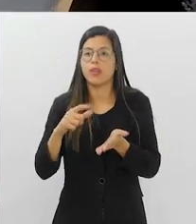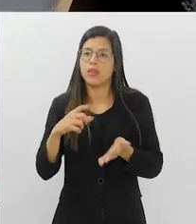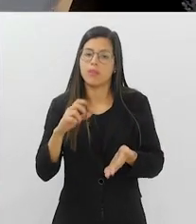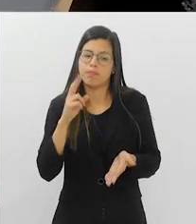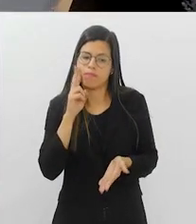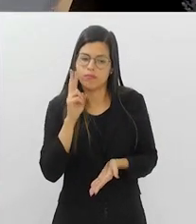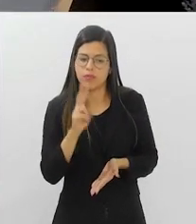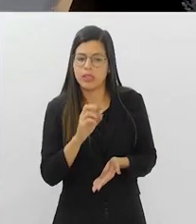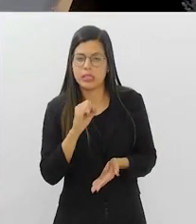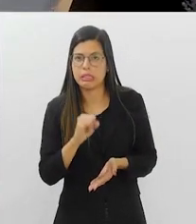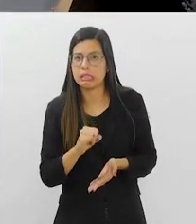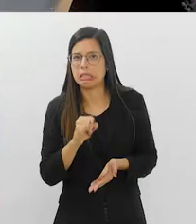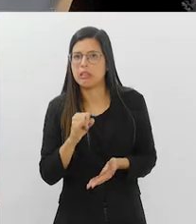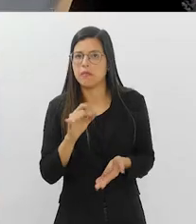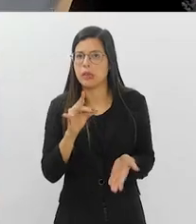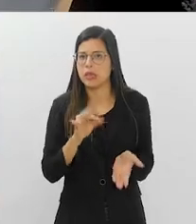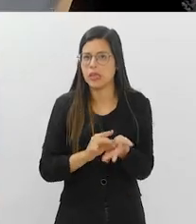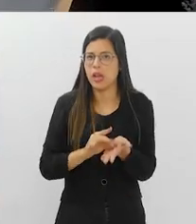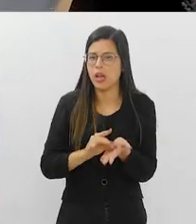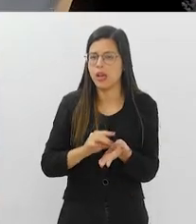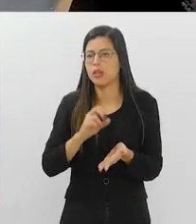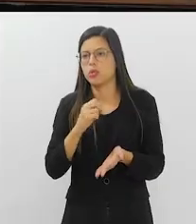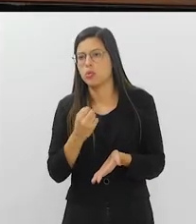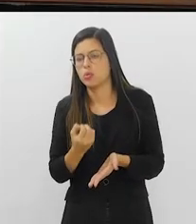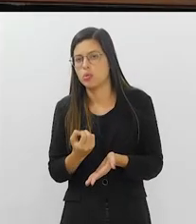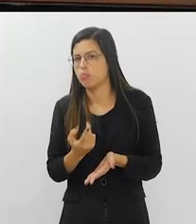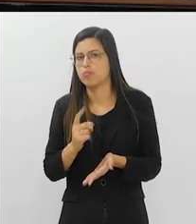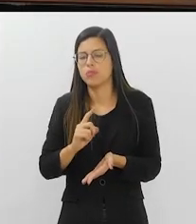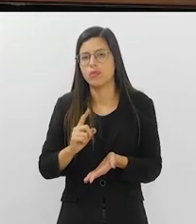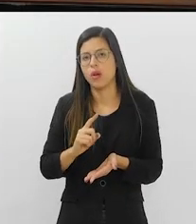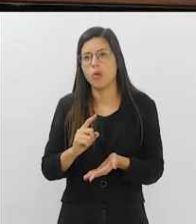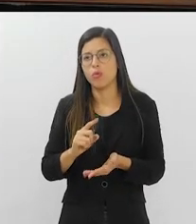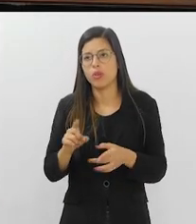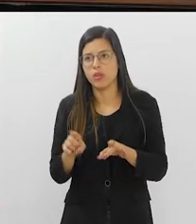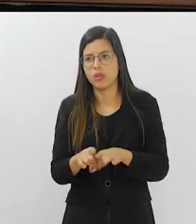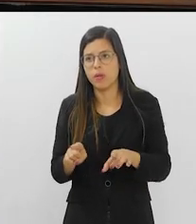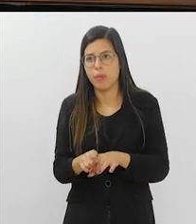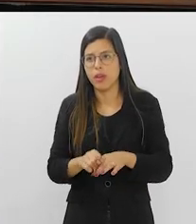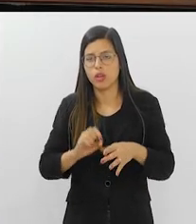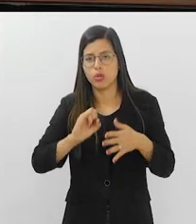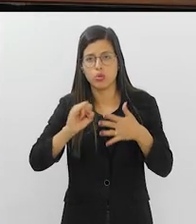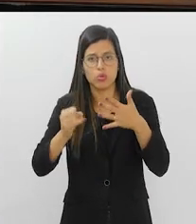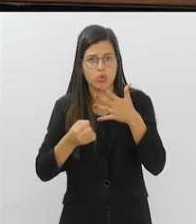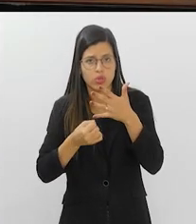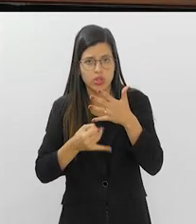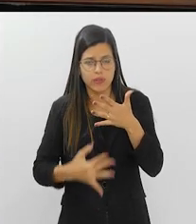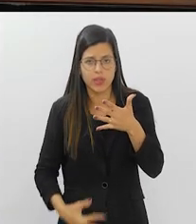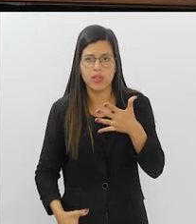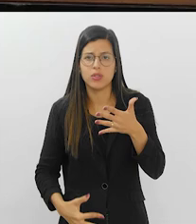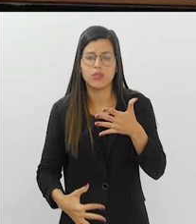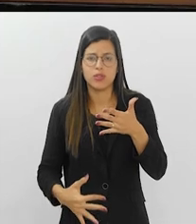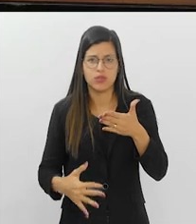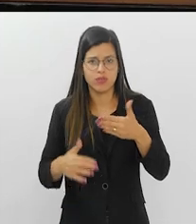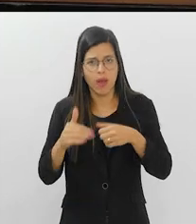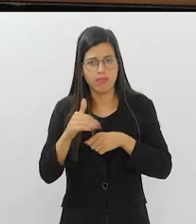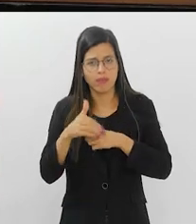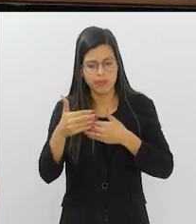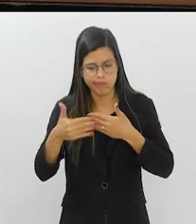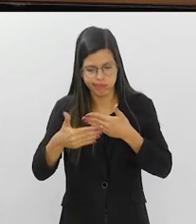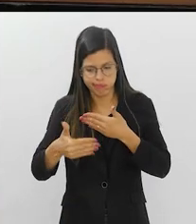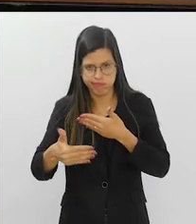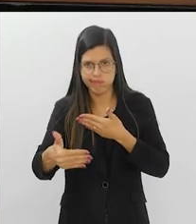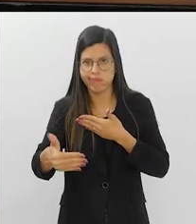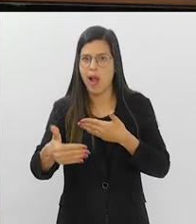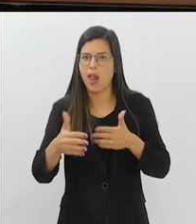se existe, de fato, nexo naquilo que está sendo apresentado e que se apresenta, inclusive, quanto uma potencial justificativa para você ficar